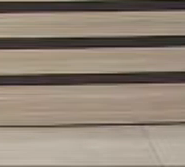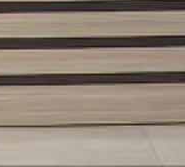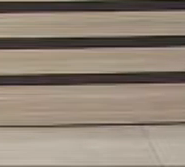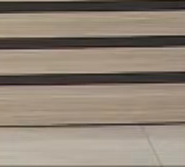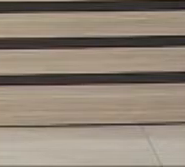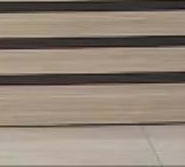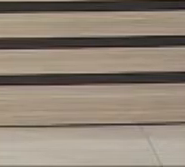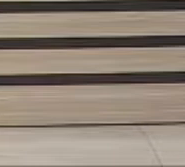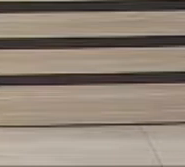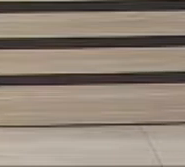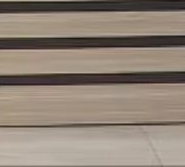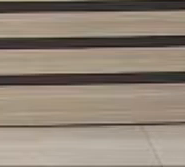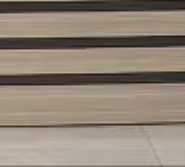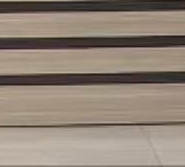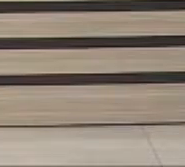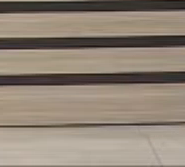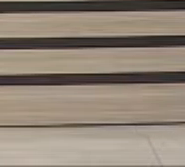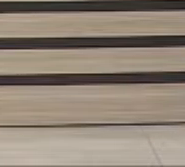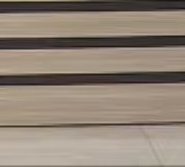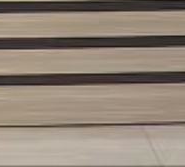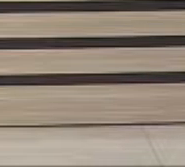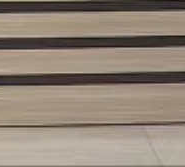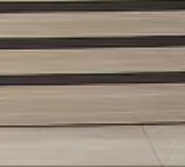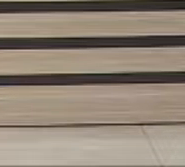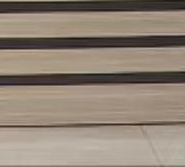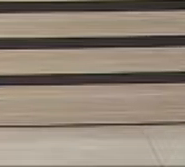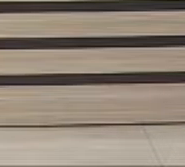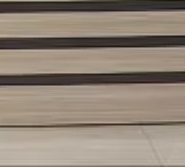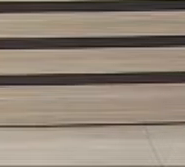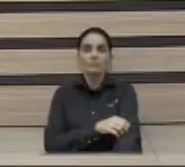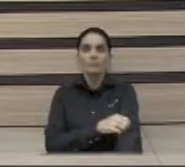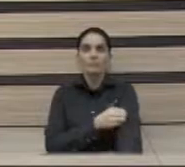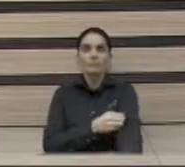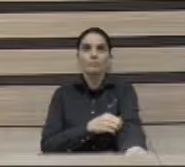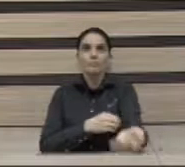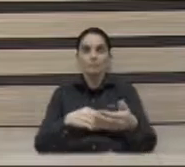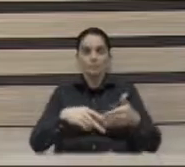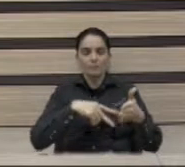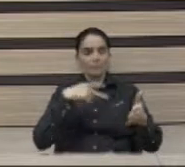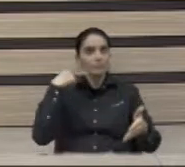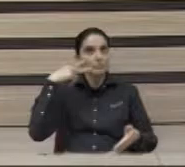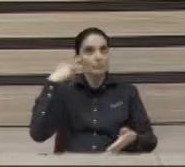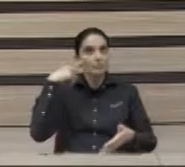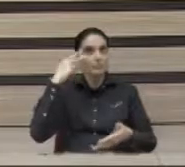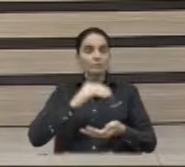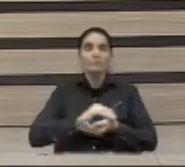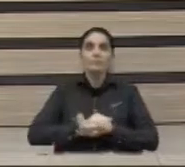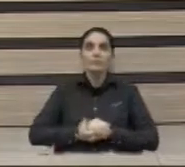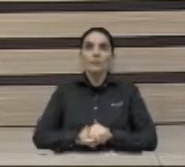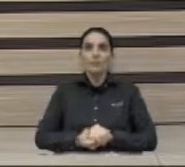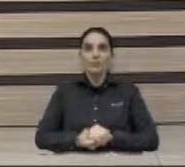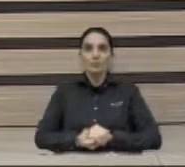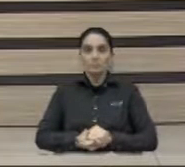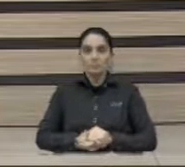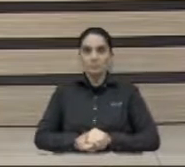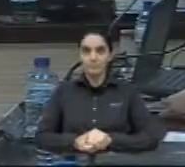ao primeiro secretário para a conferência dos senhores vereadores.